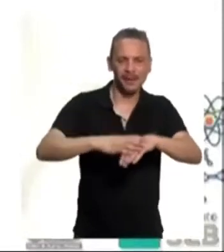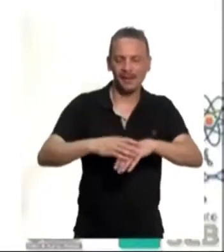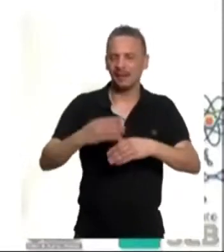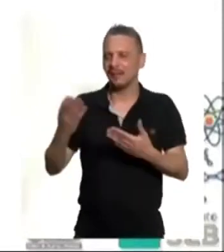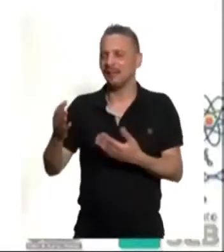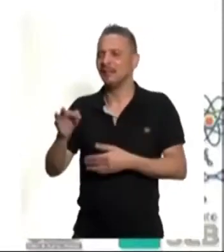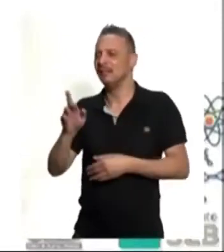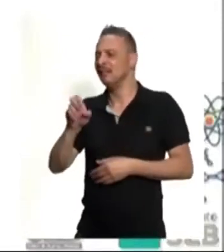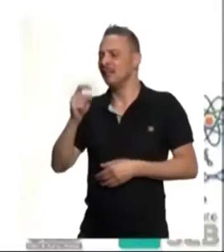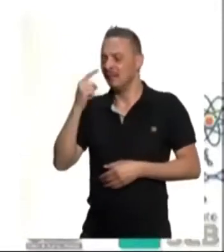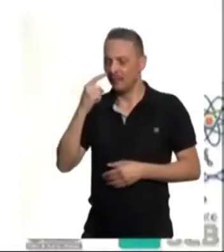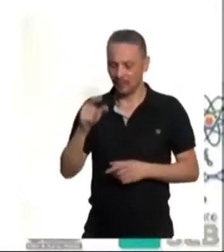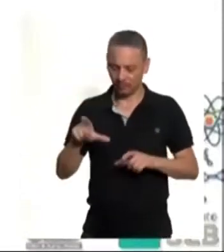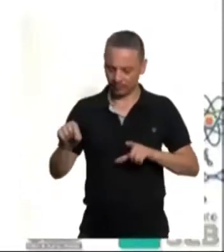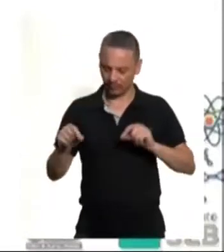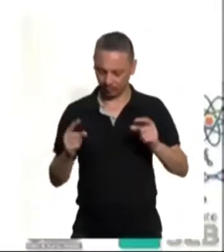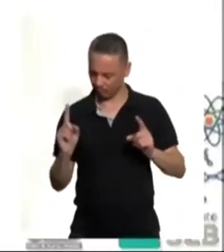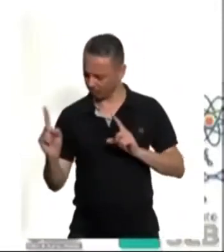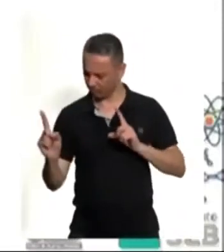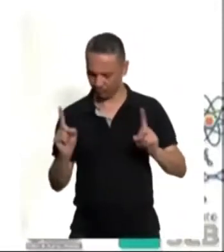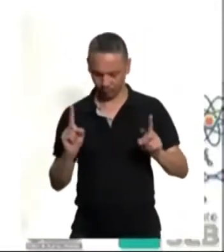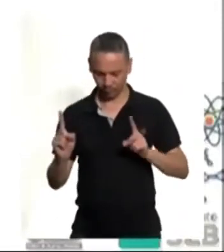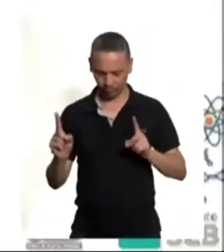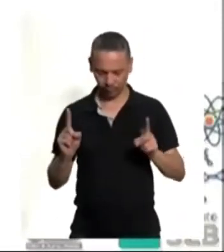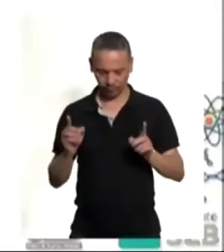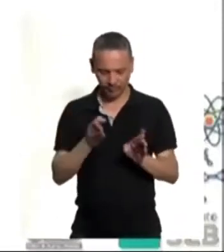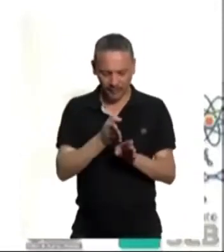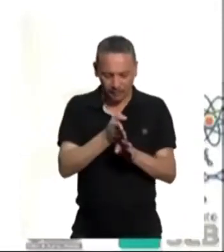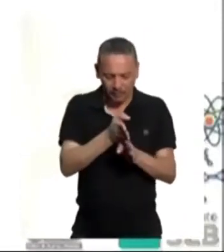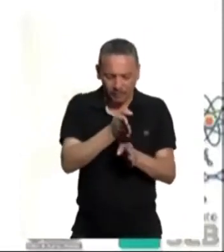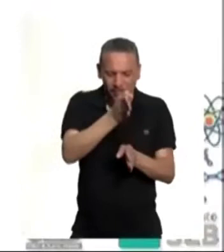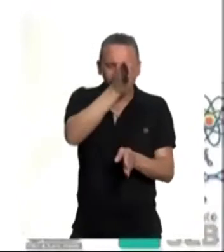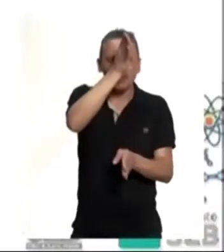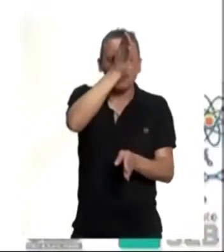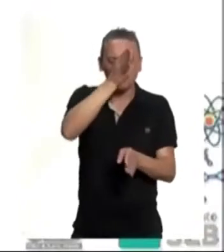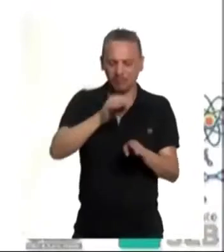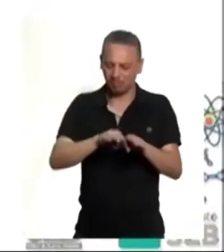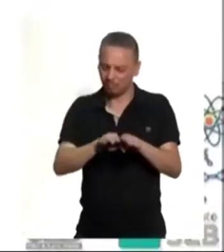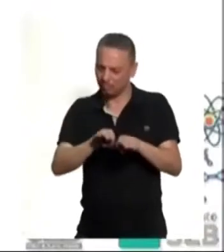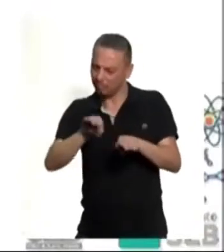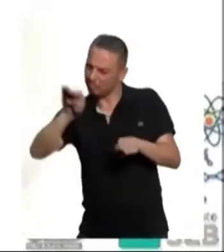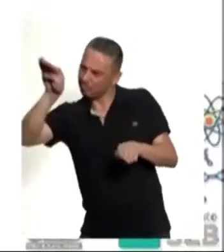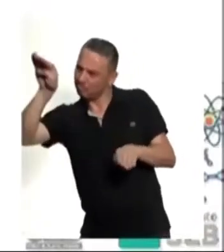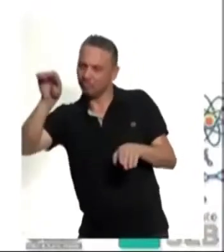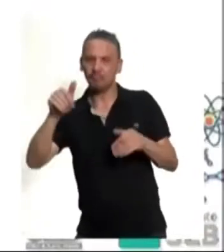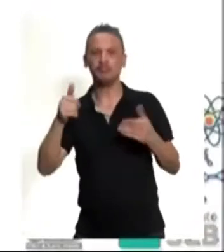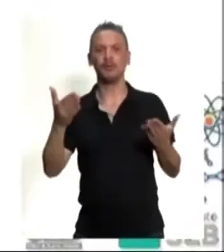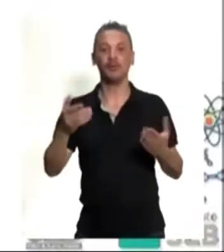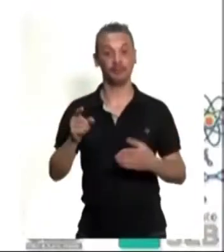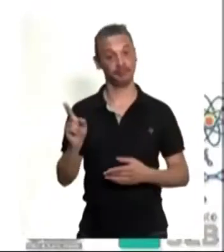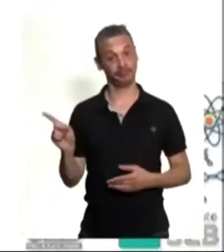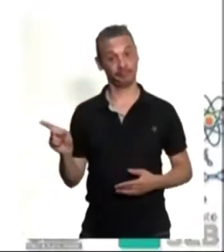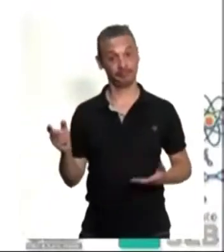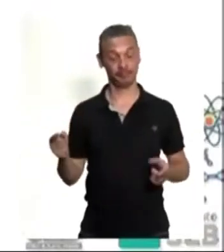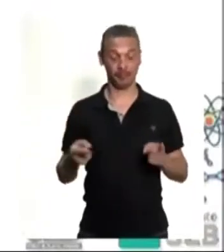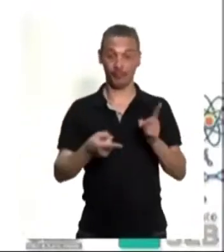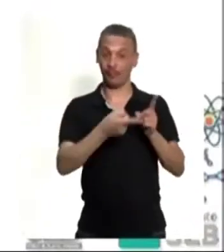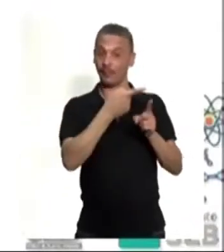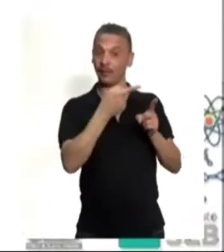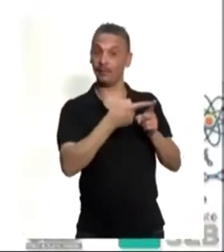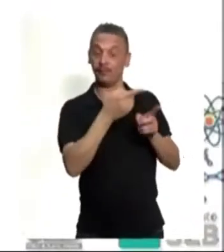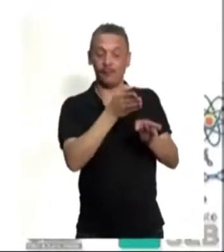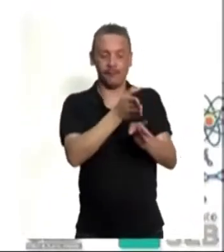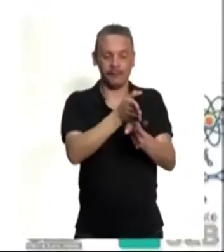para escolher entre essas 2 caixas qual é a reta, qual é a torta, não é? A primeira caixa, ela é reta, Fredão.